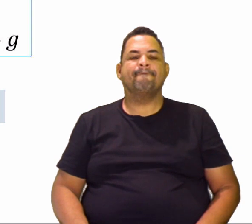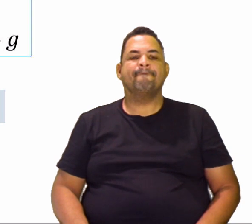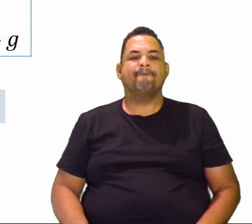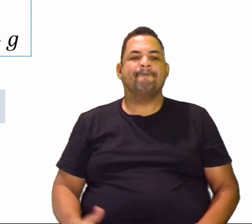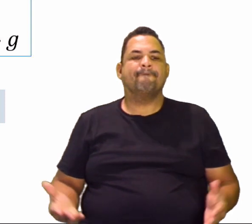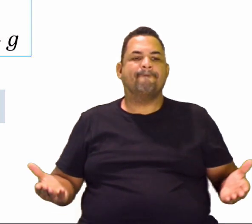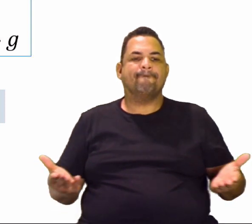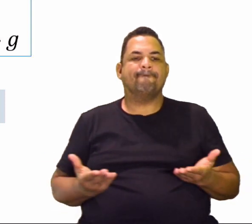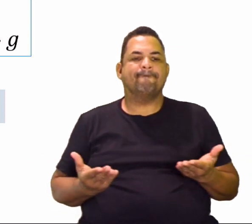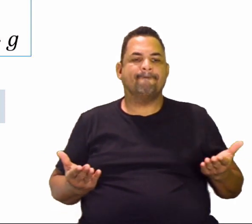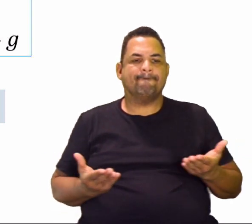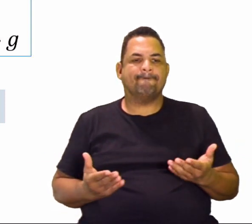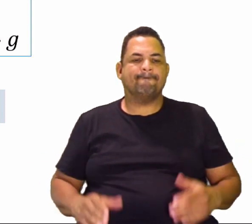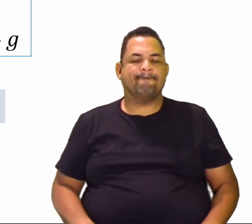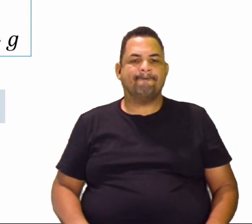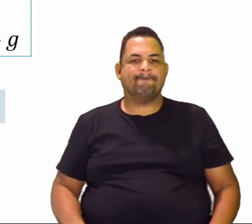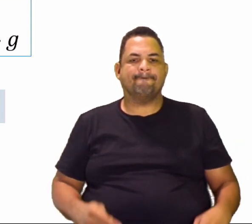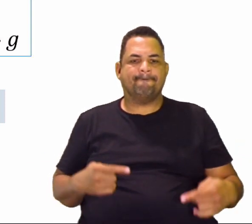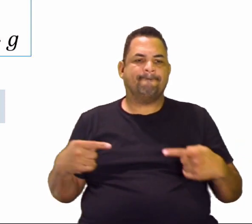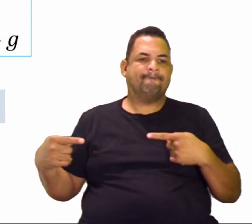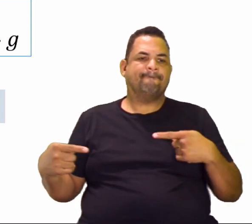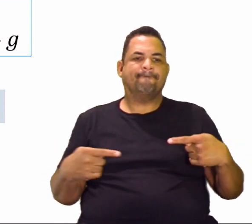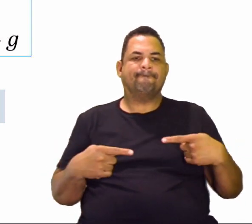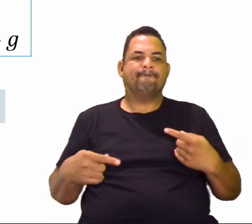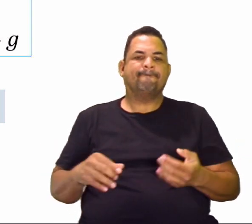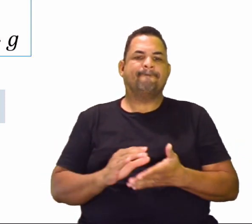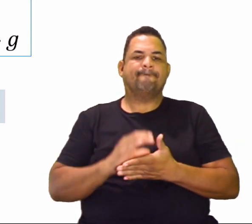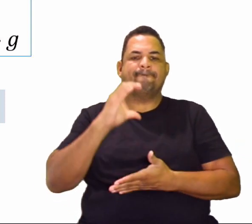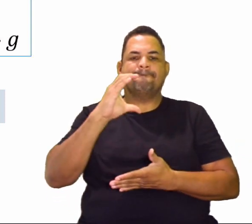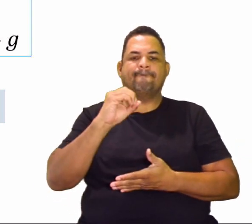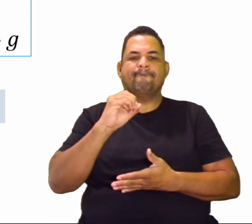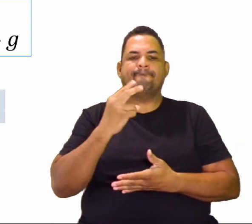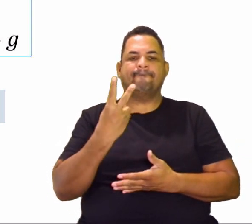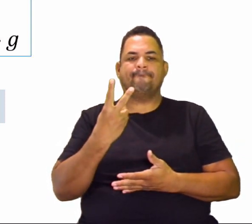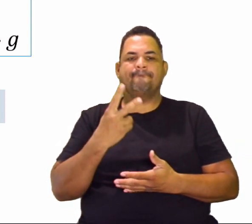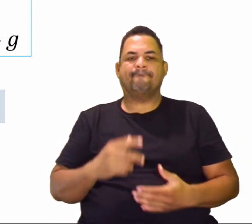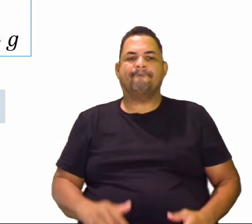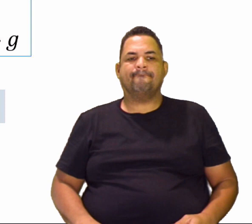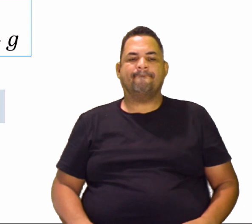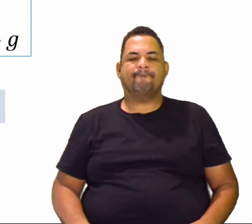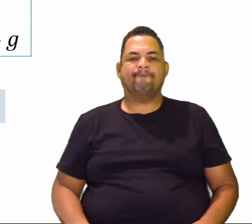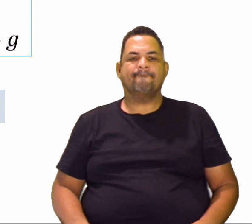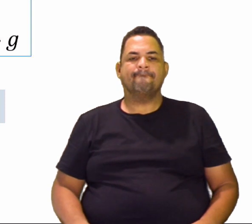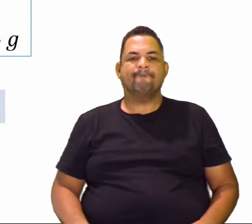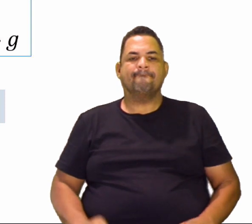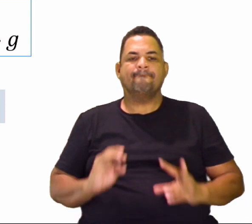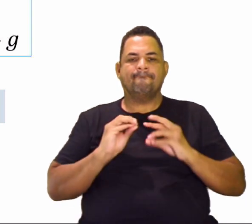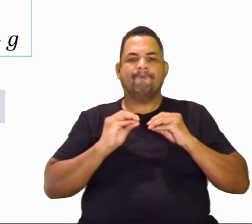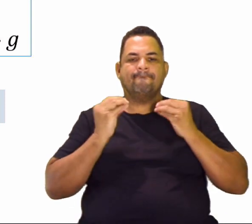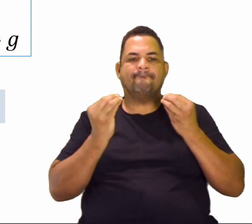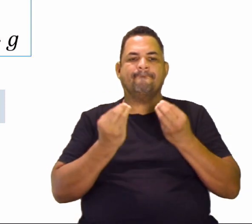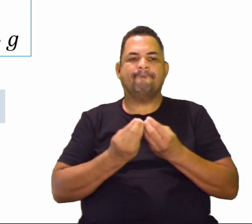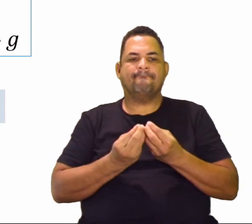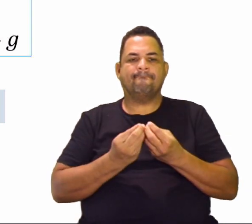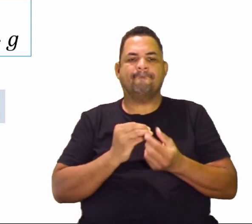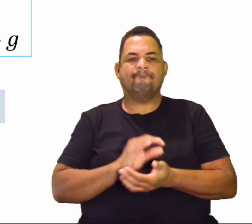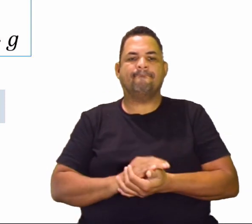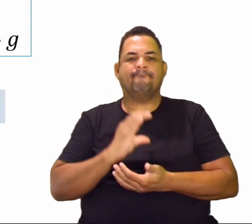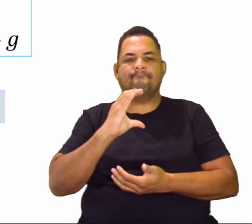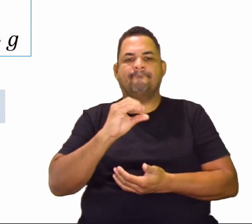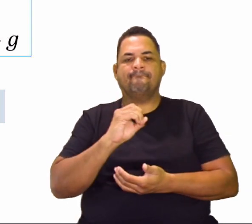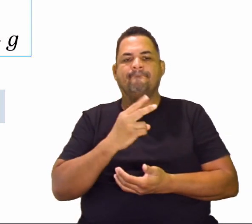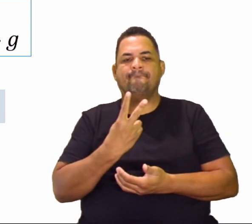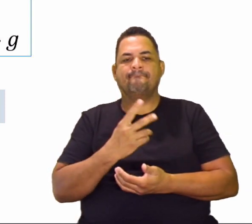agora, com relação ao CO2. O CO2 é a substância dióxido de